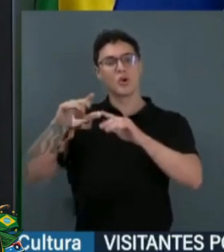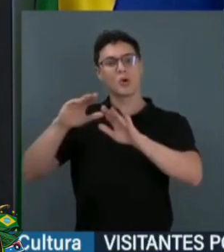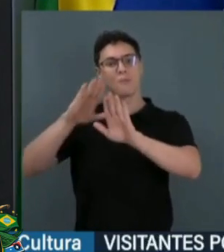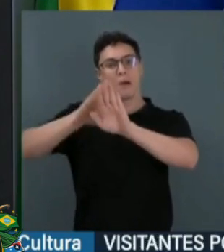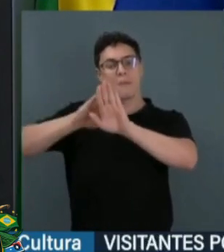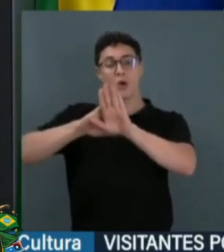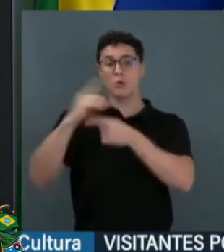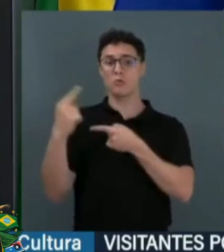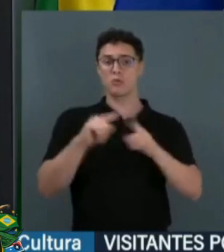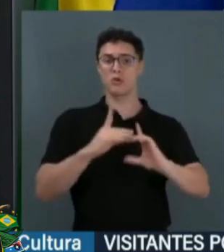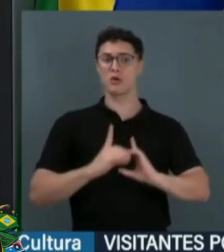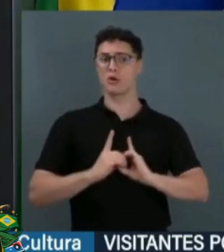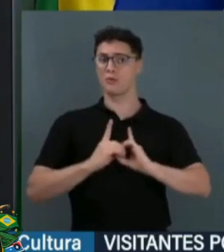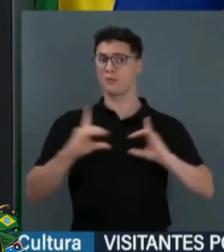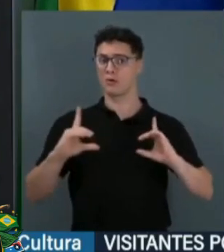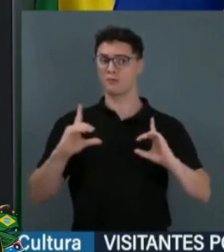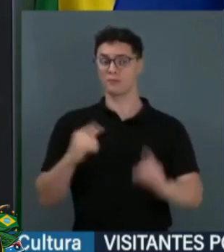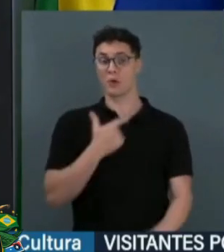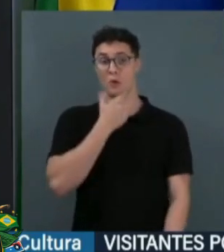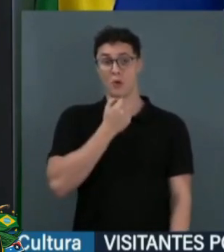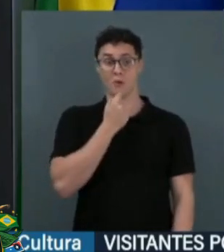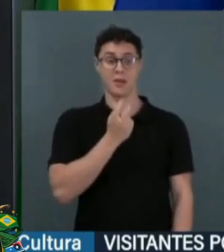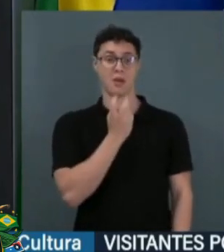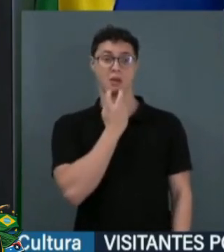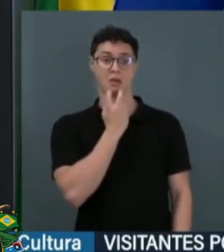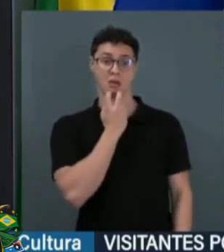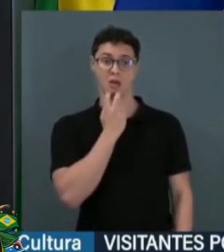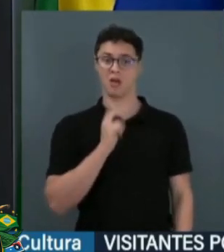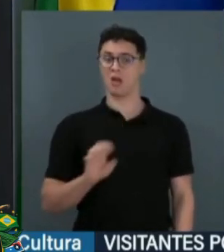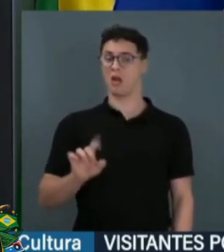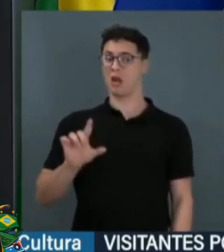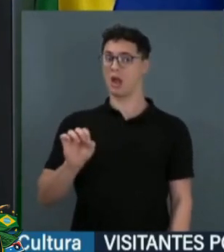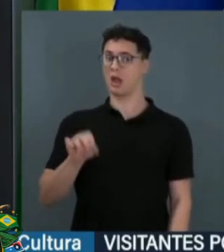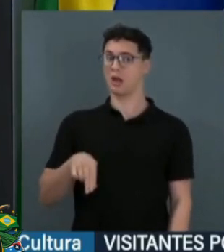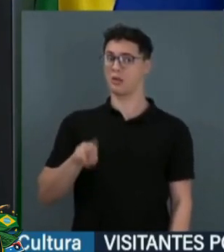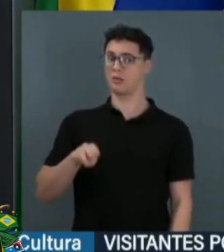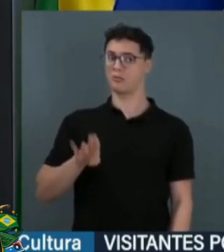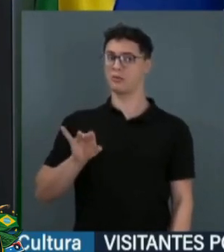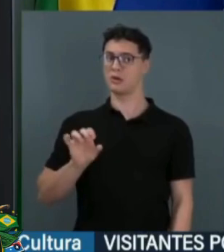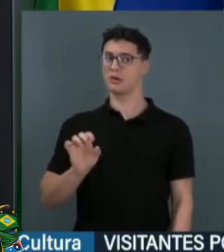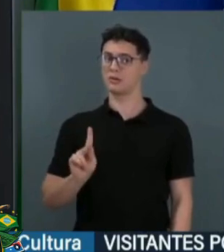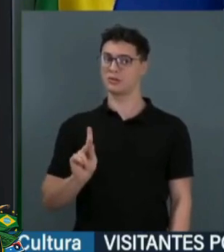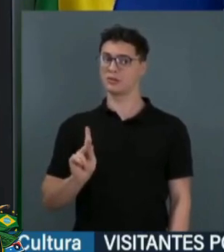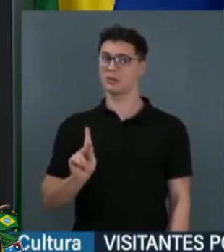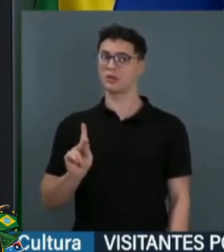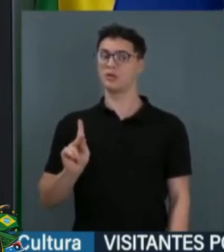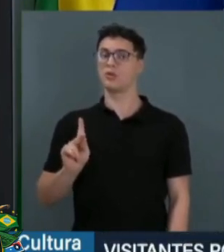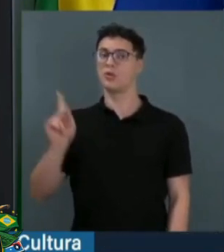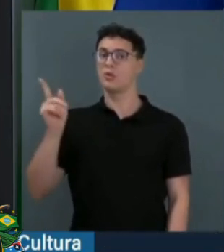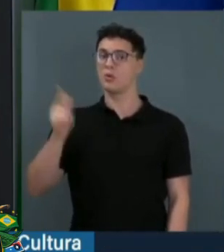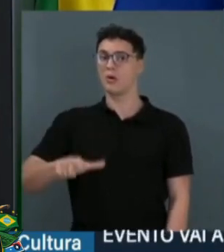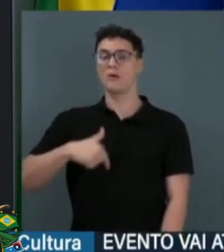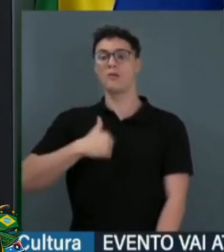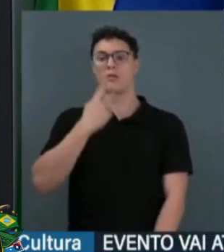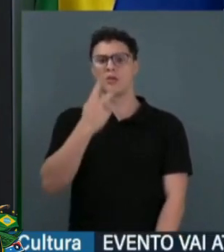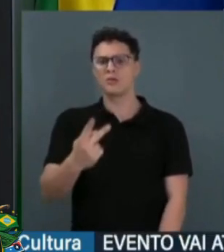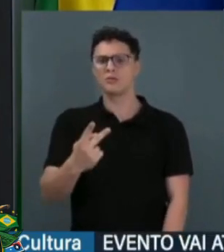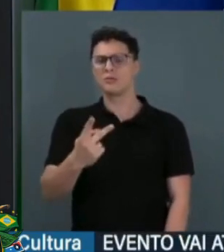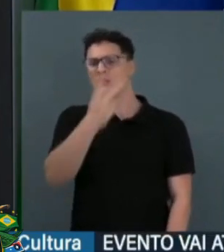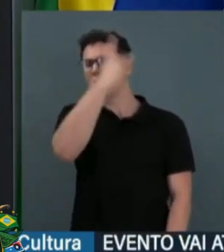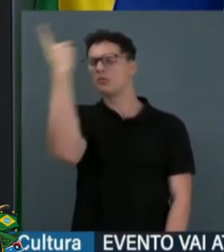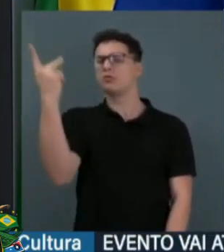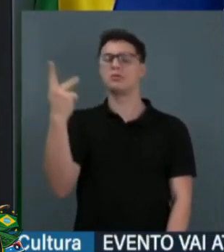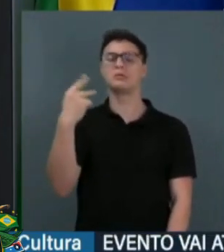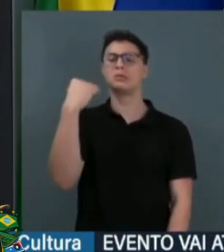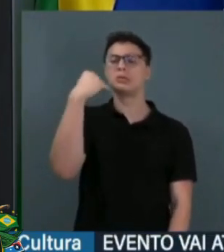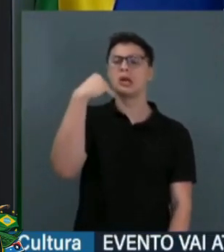a nossa democracia. O Elon Musk, simplesmente, eu ainda volto a provocar, me convencem